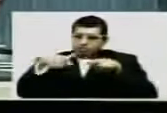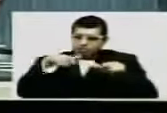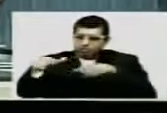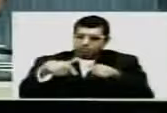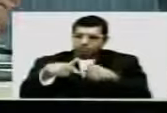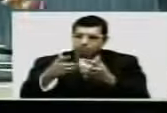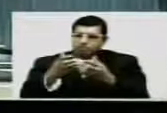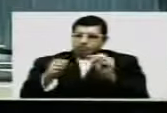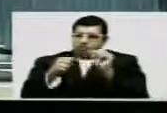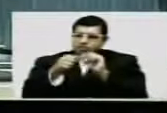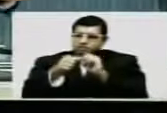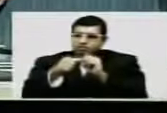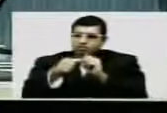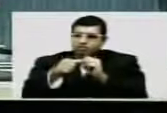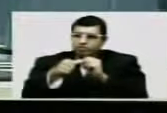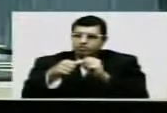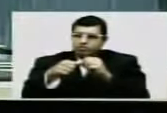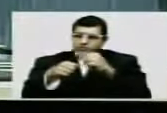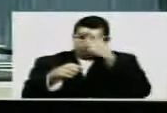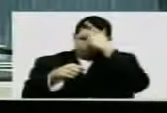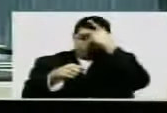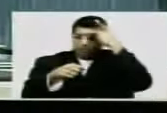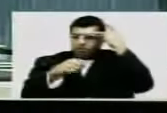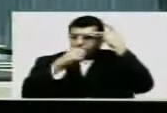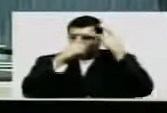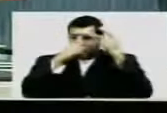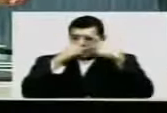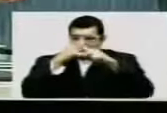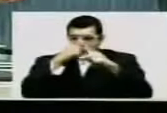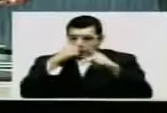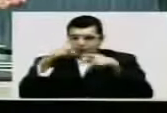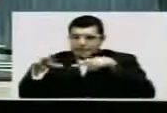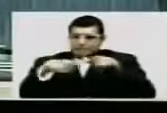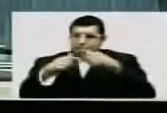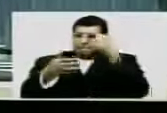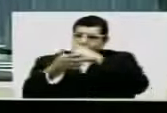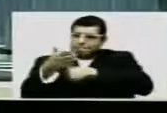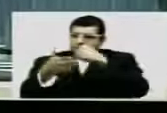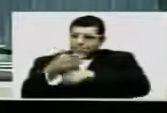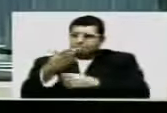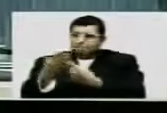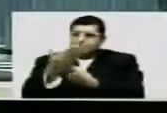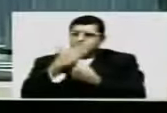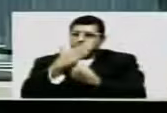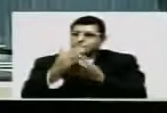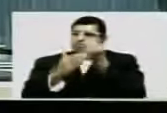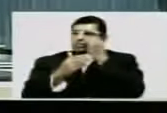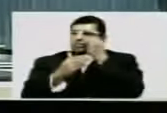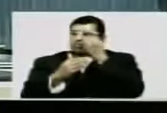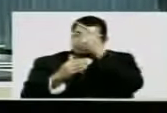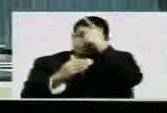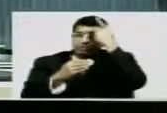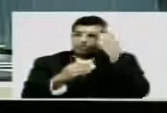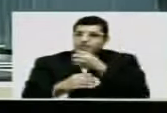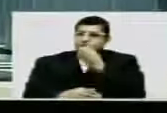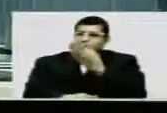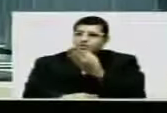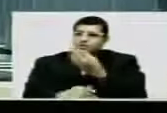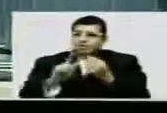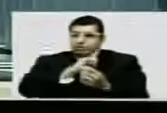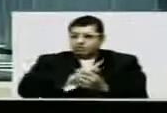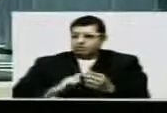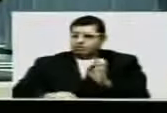decisão de fazer da população sua aliada na luta em defesa dos interesses do povo. E